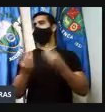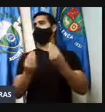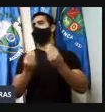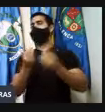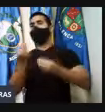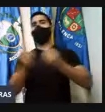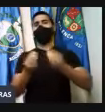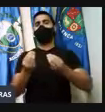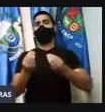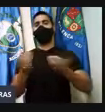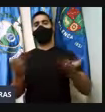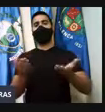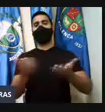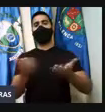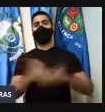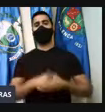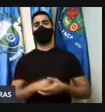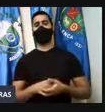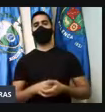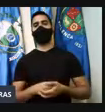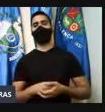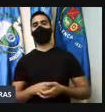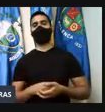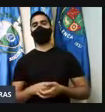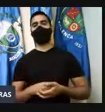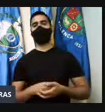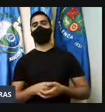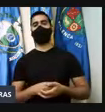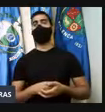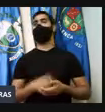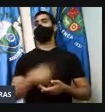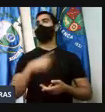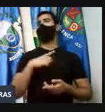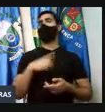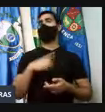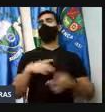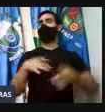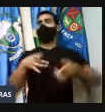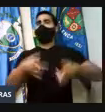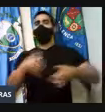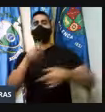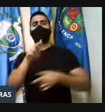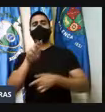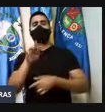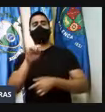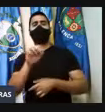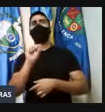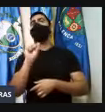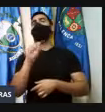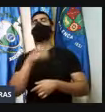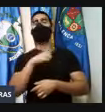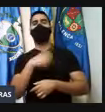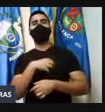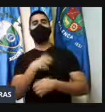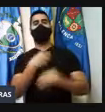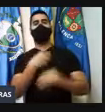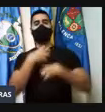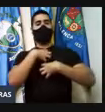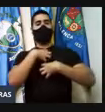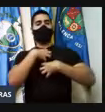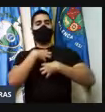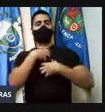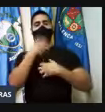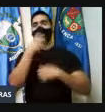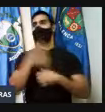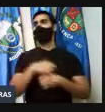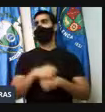estão os nossos leitos de UTI, o que nós temos de respiradores para, no momento de